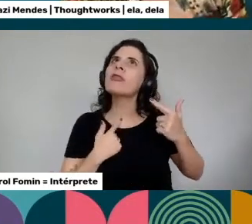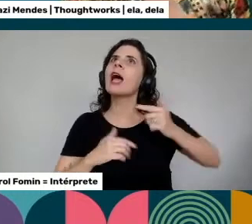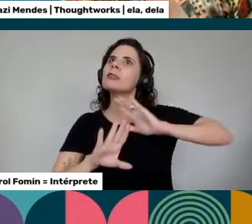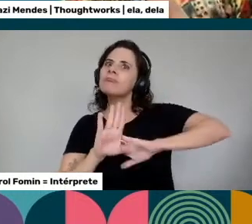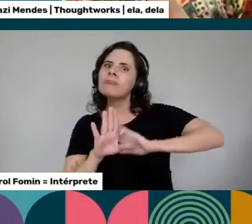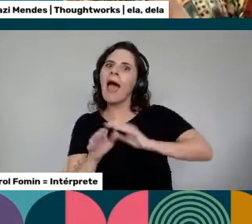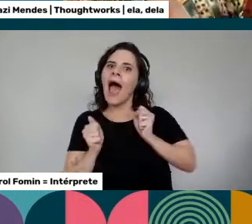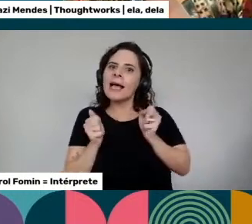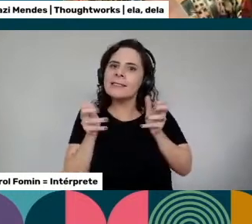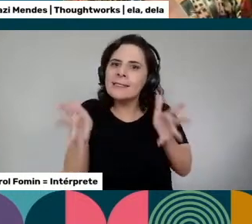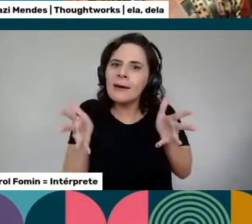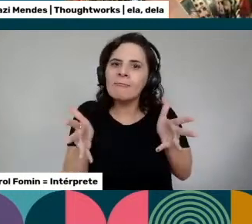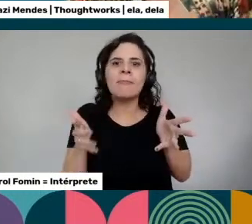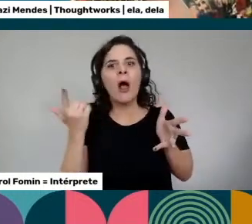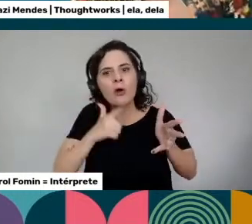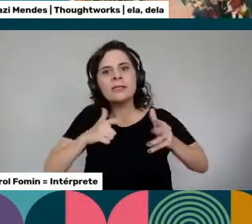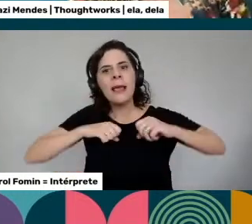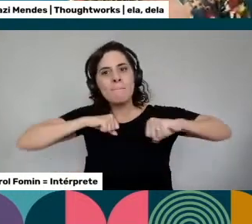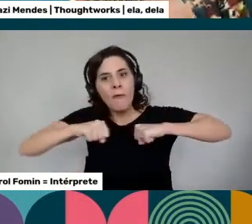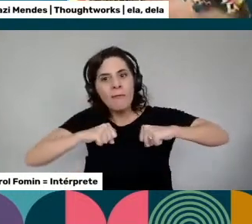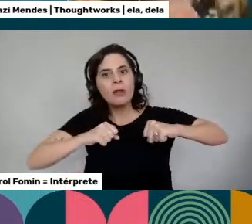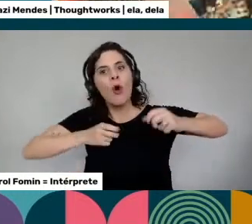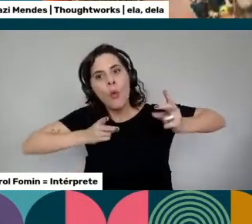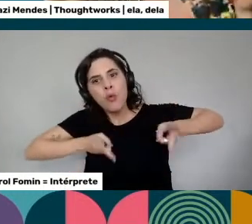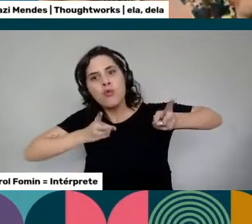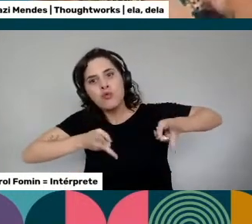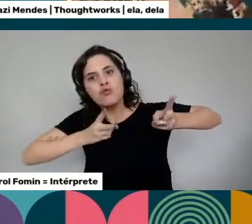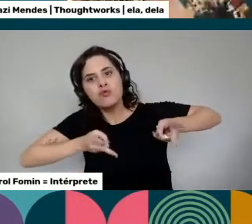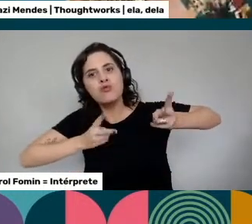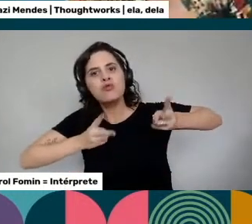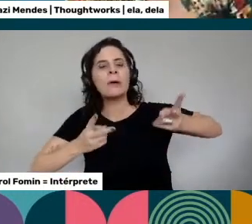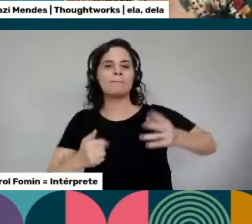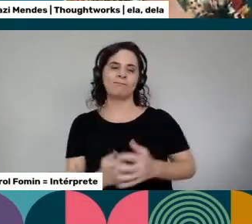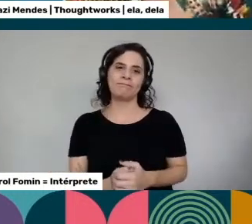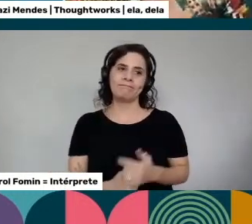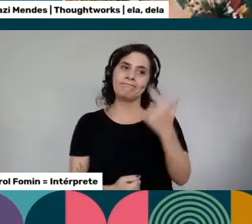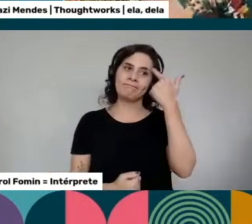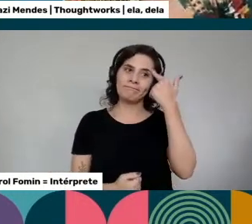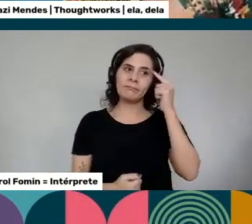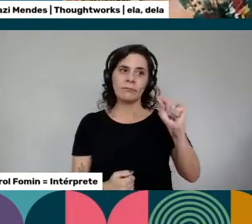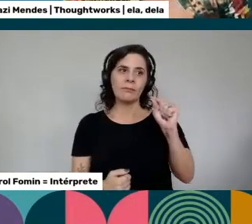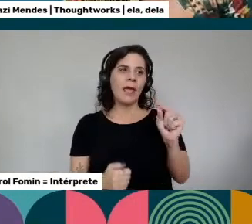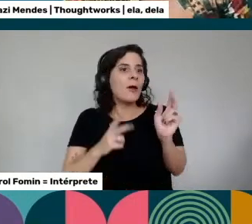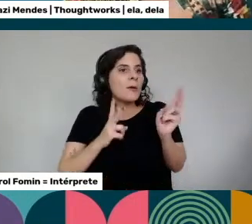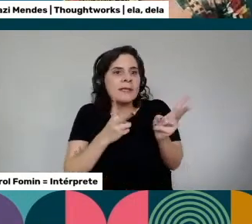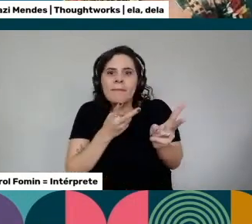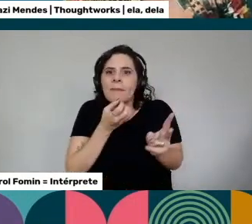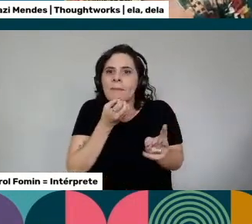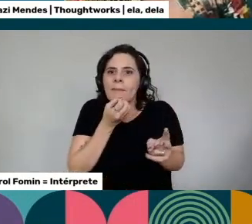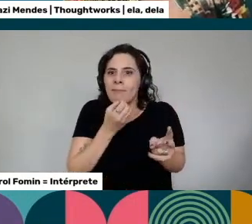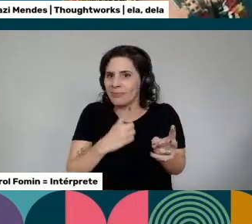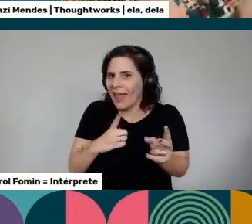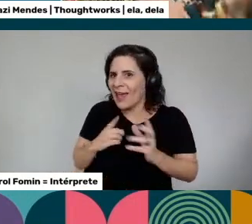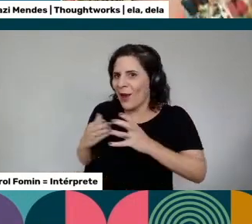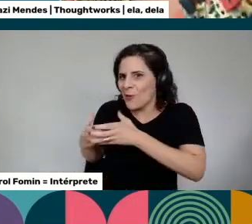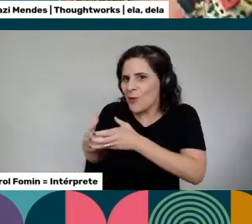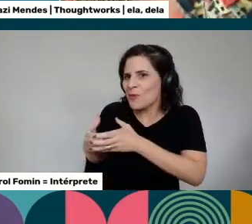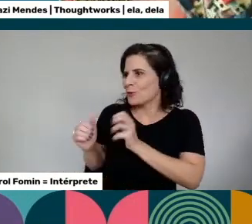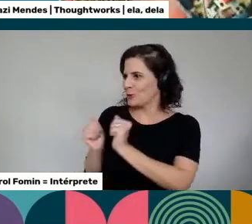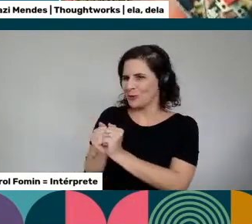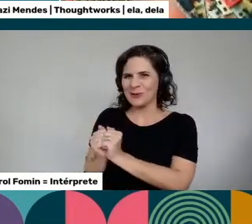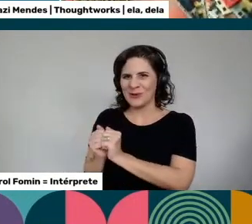movimentos acontecendo. E aí eu falei com vocês que eu fico sempre muito bem acompanhada, e a Ana falou, né,